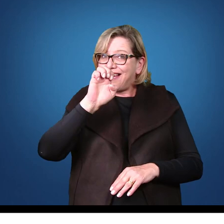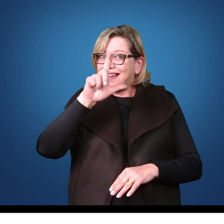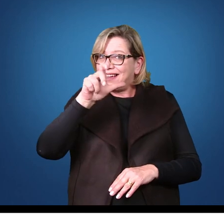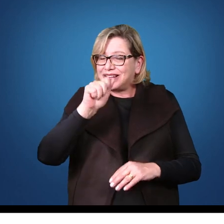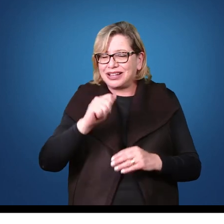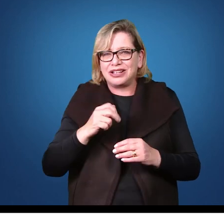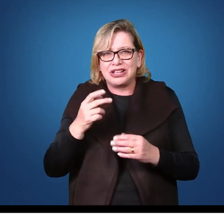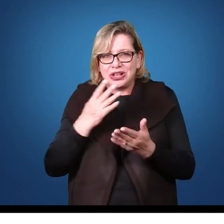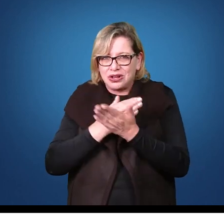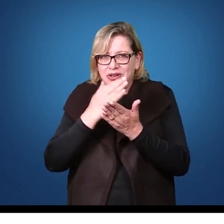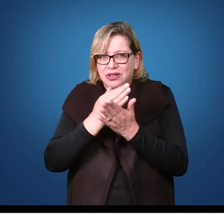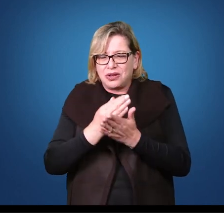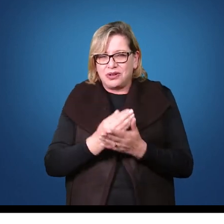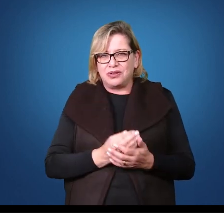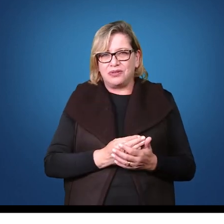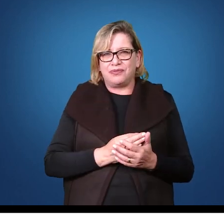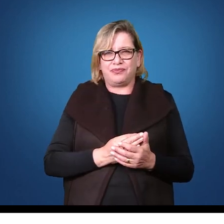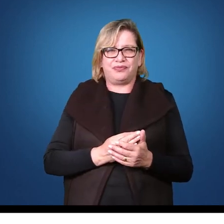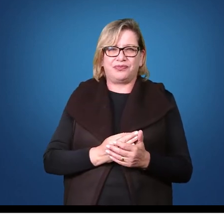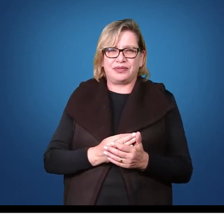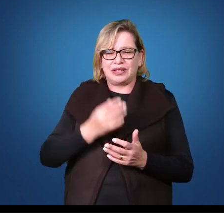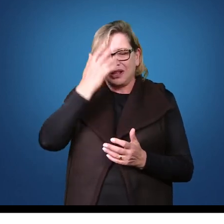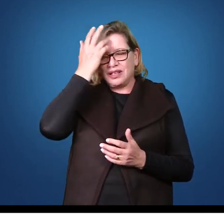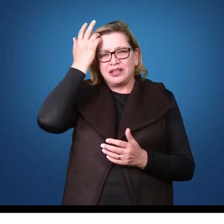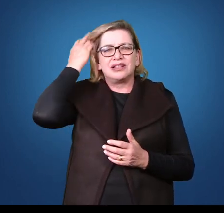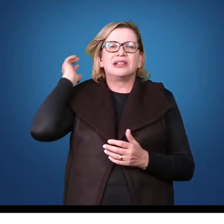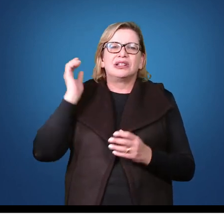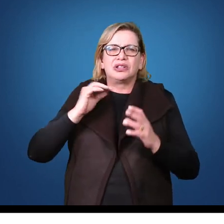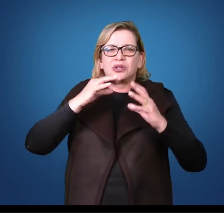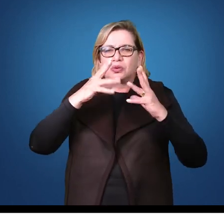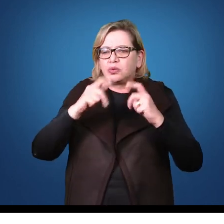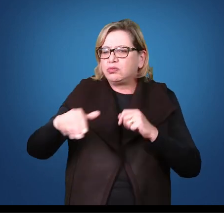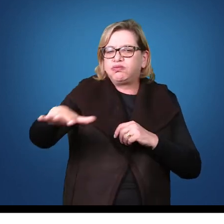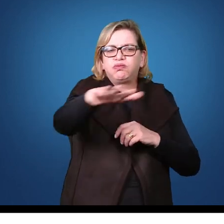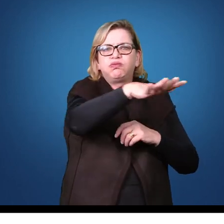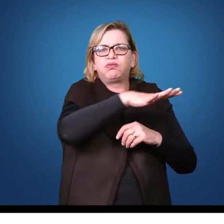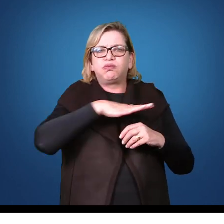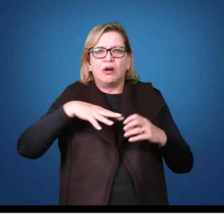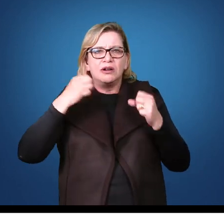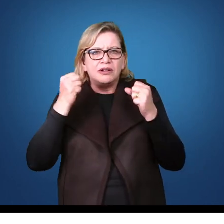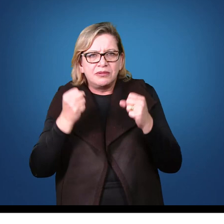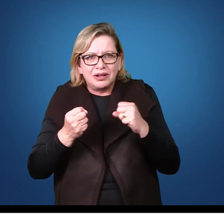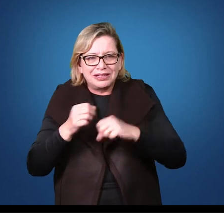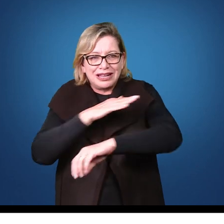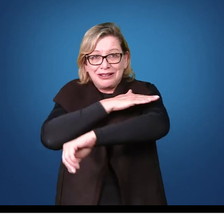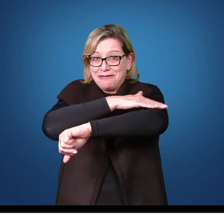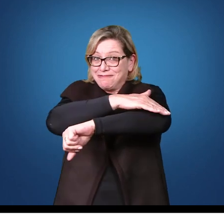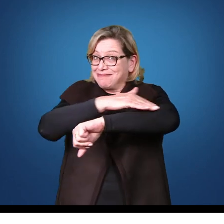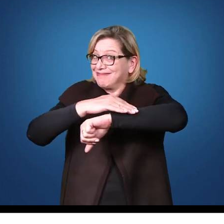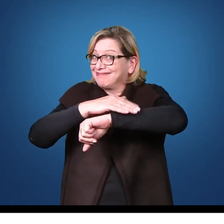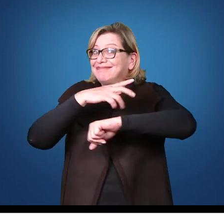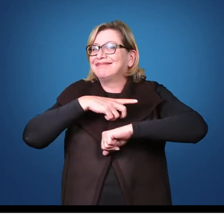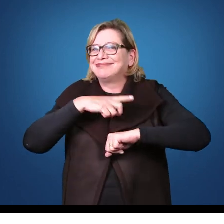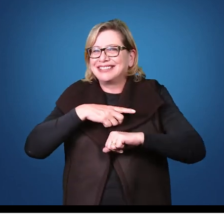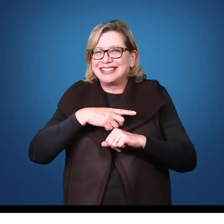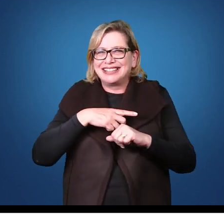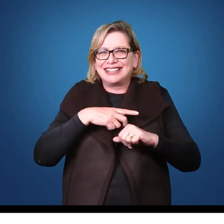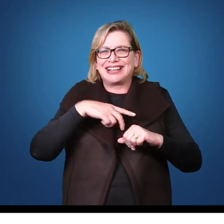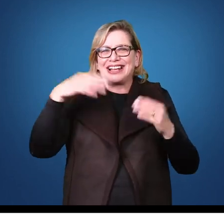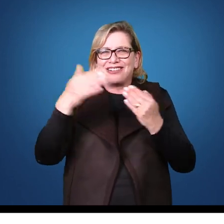Atenção, Ele pode ir pelos cantos? Ele, ó, tudo isso aqui, sim, isso aqui é as esquinas, ó.